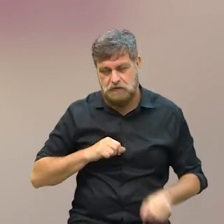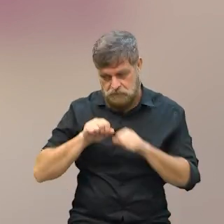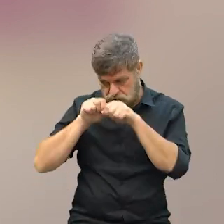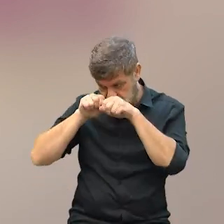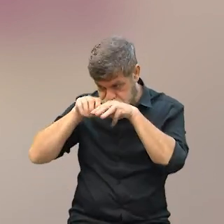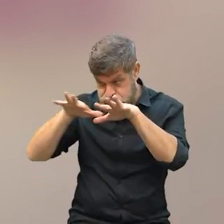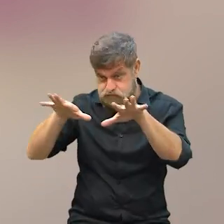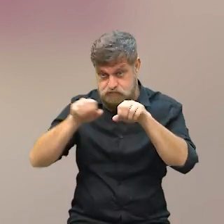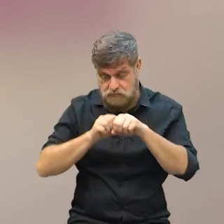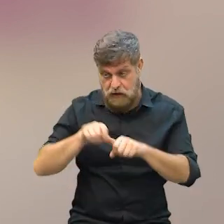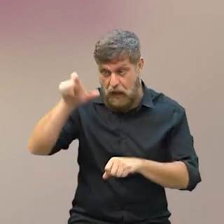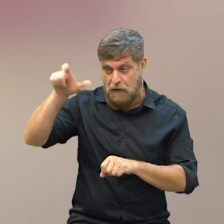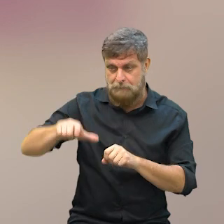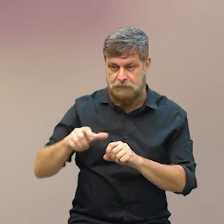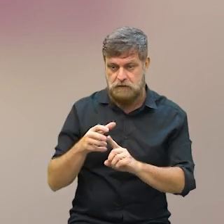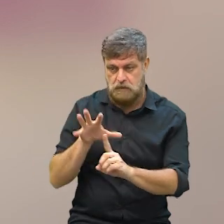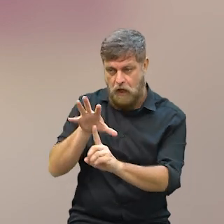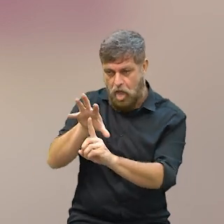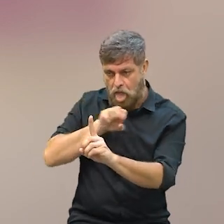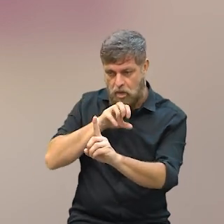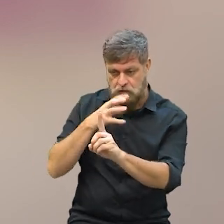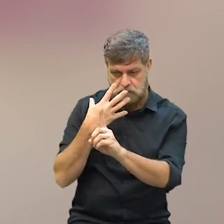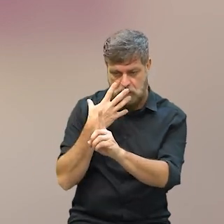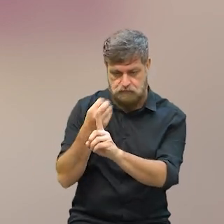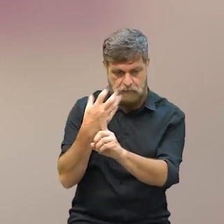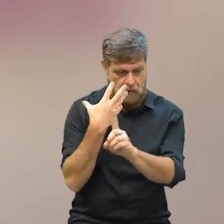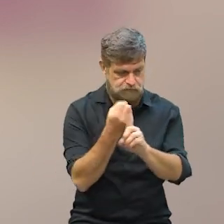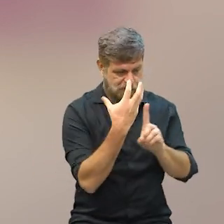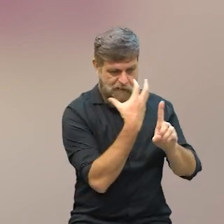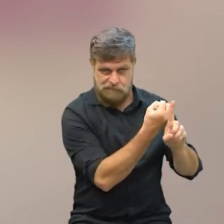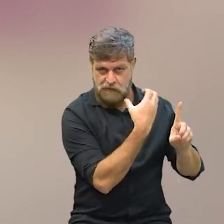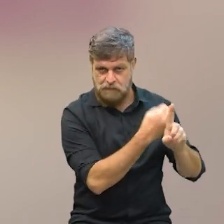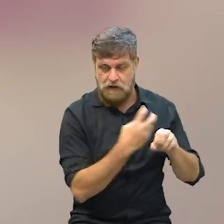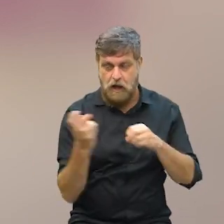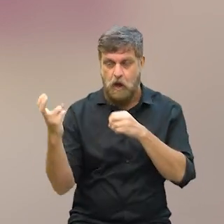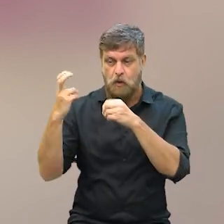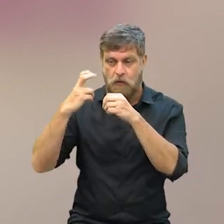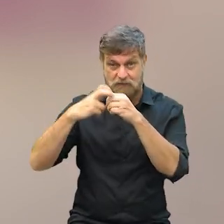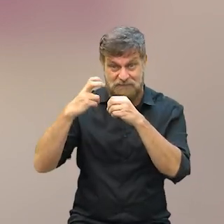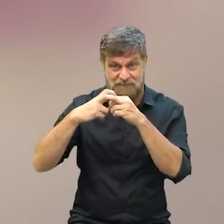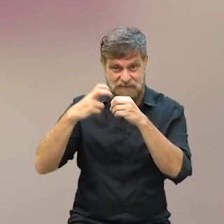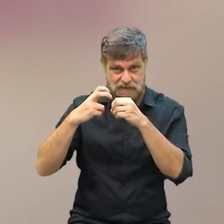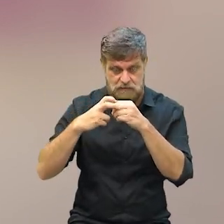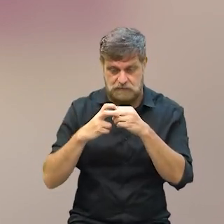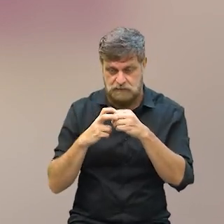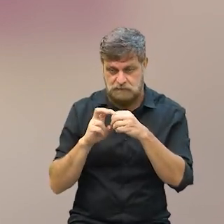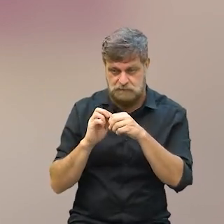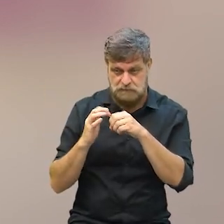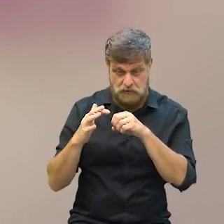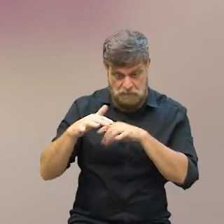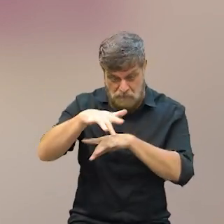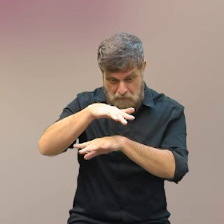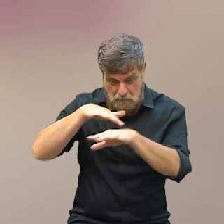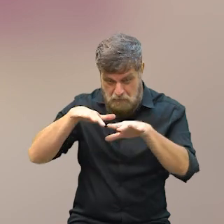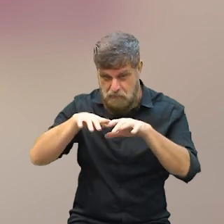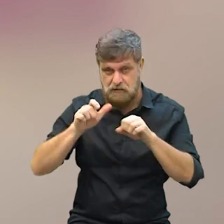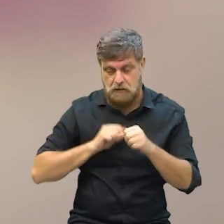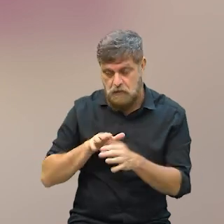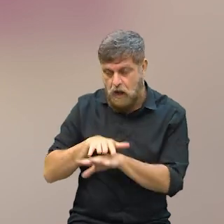para outras pessoas, então você tem uma infectividade grande, né, do vírus, né? Então você tem que estar sempre lavando as